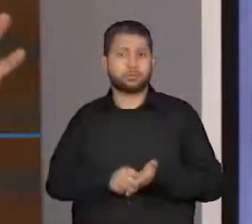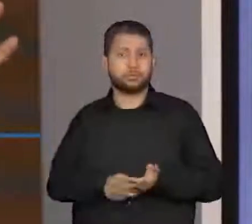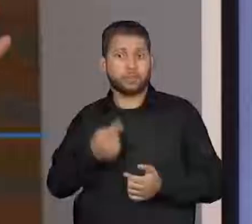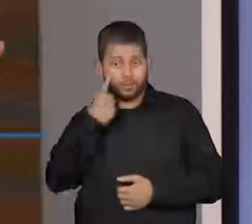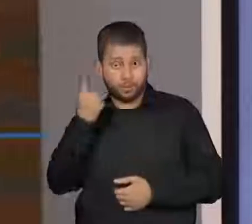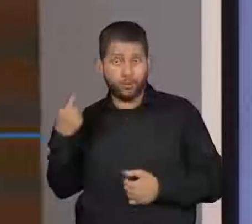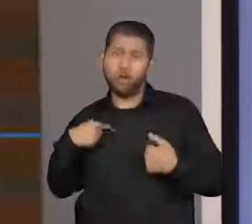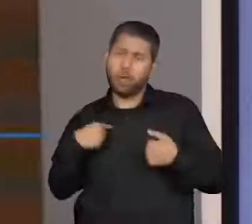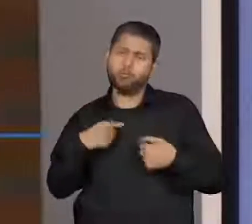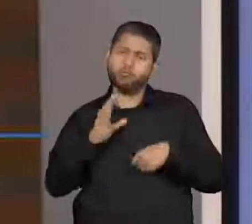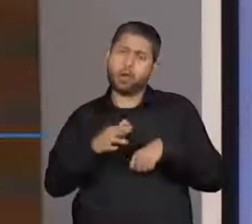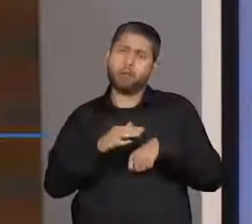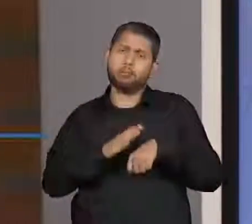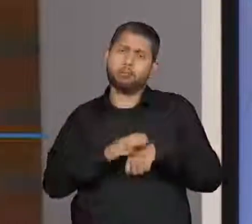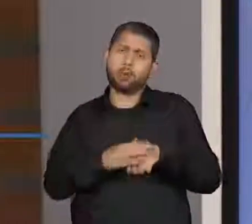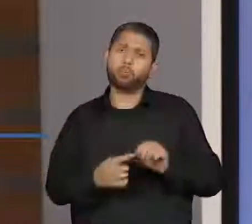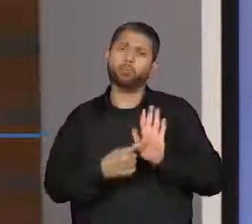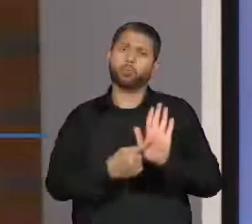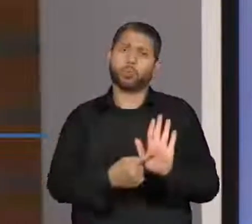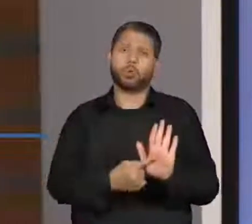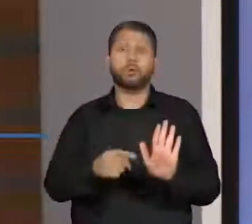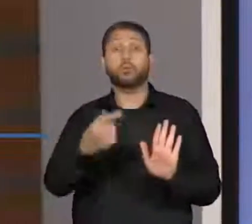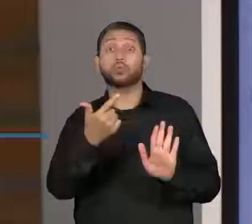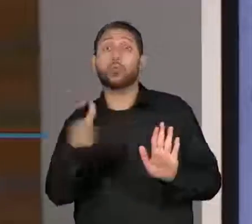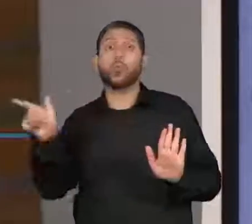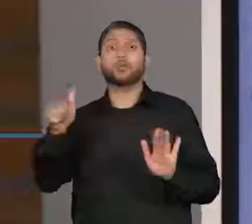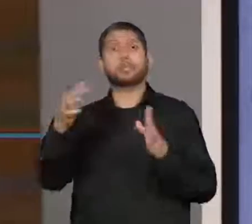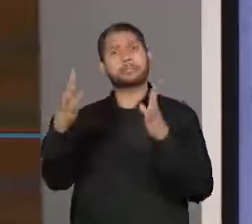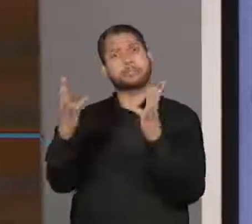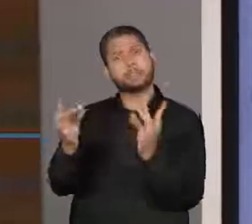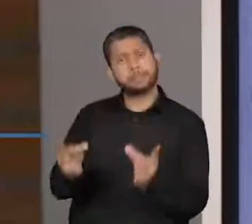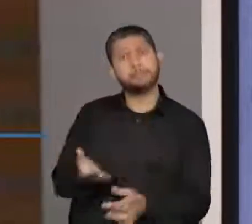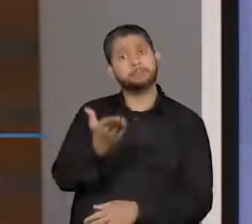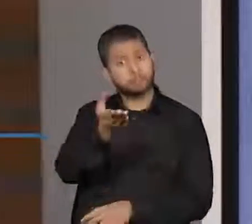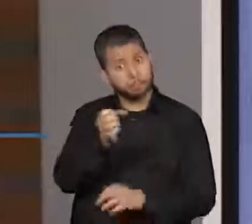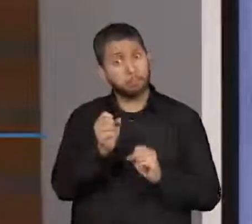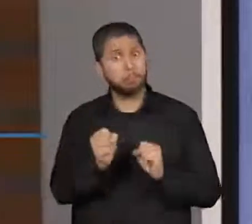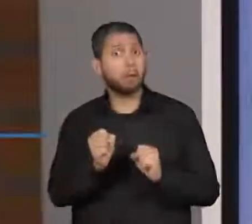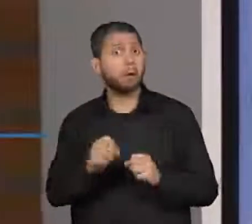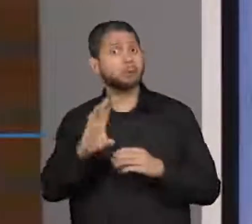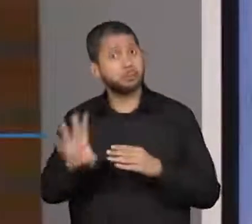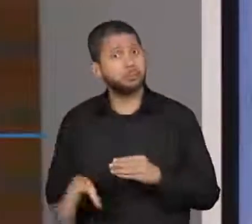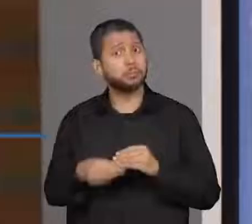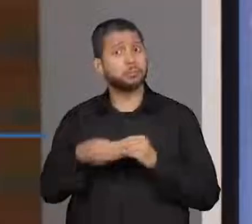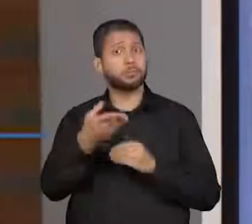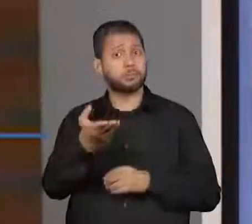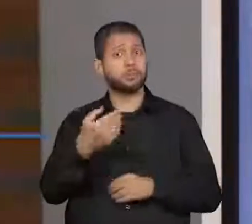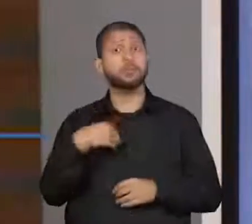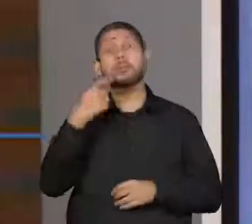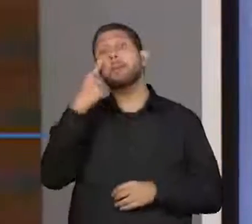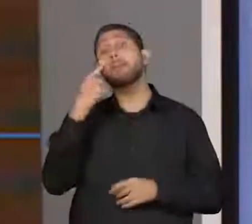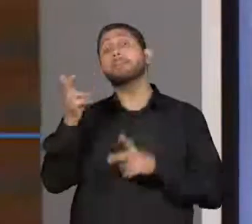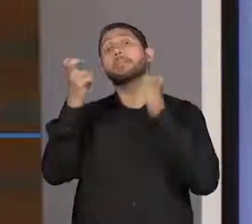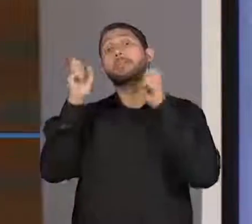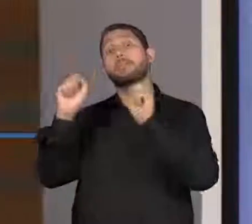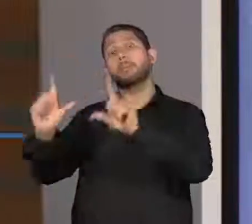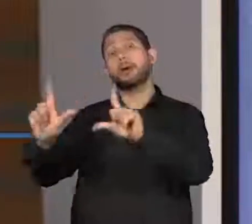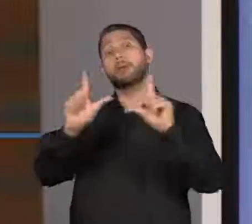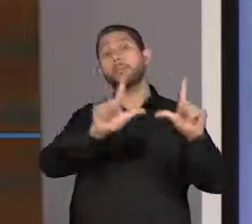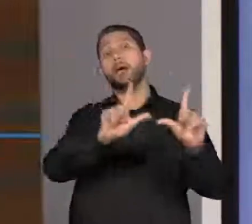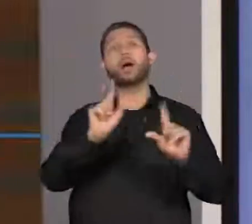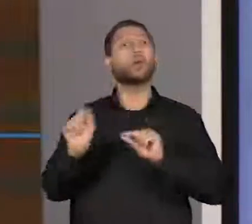muito rápida. Mas aí vocês fazem uma análise mais profunda do que vocês perceberam nessas imagens, quais